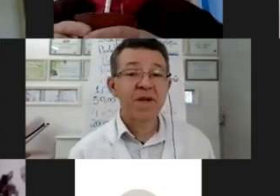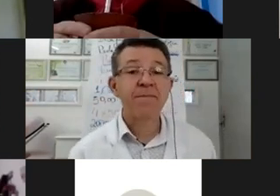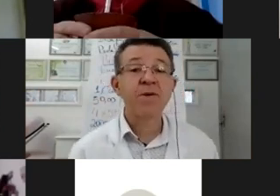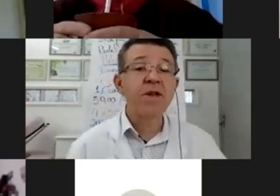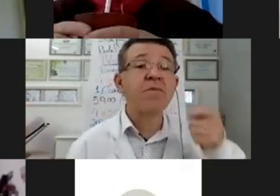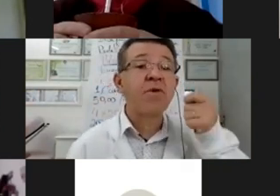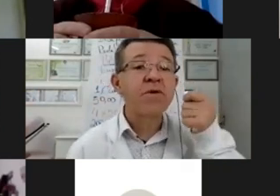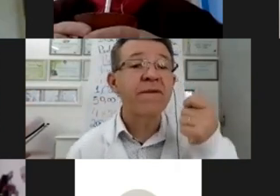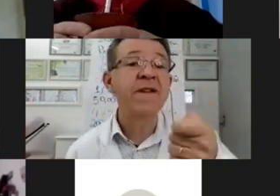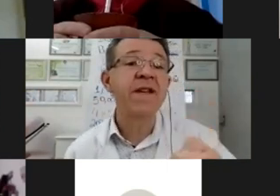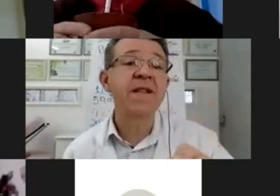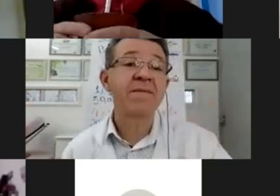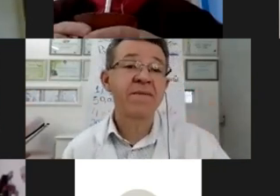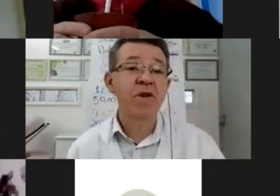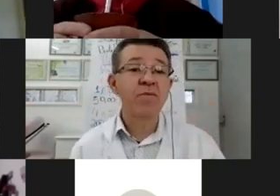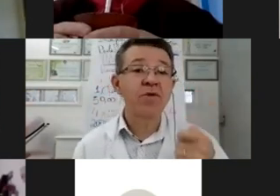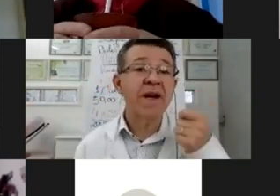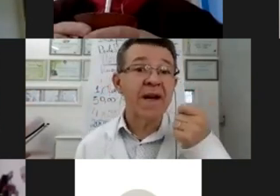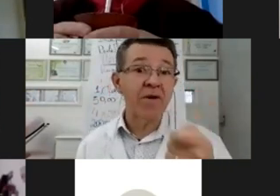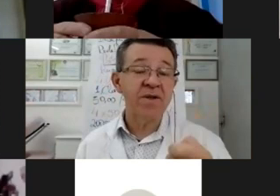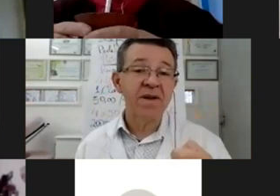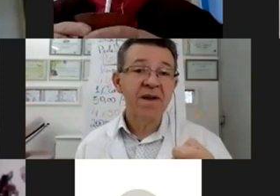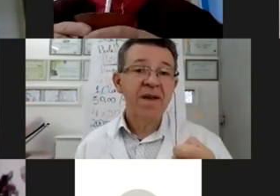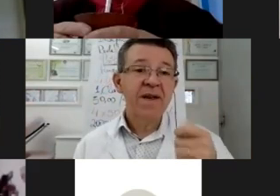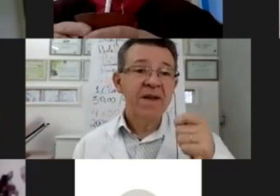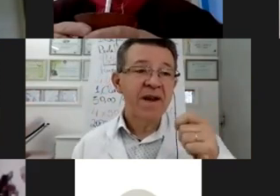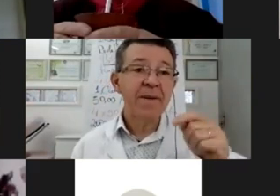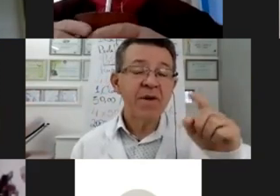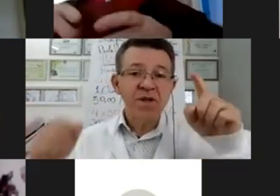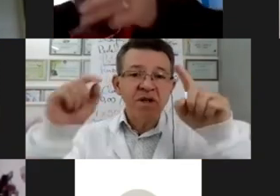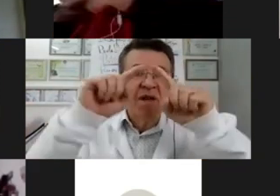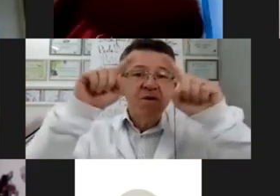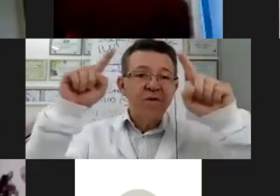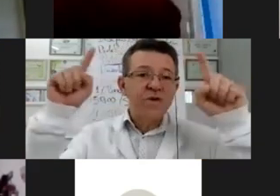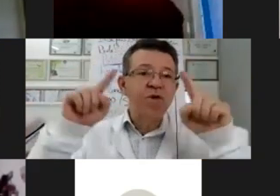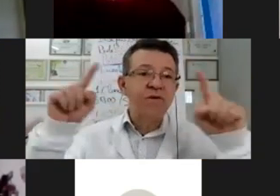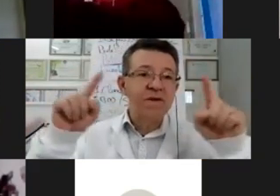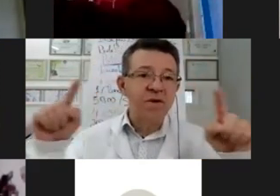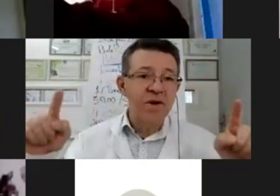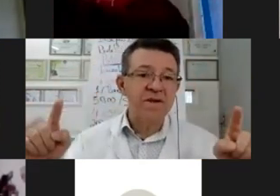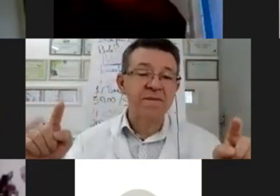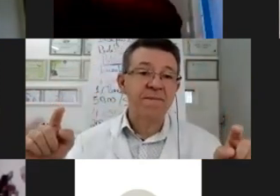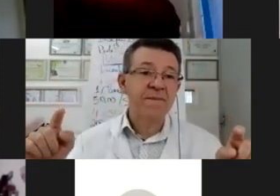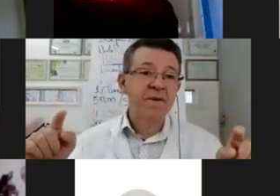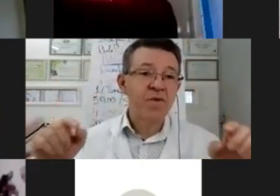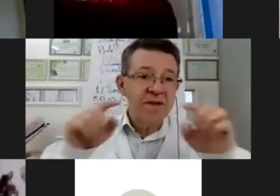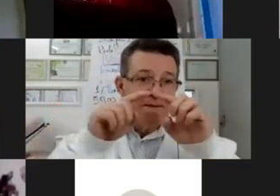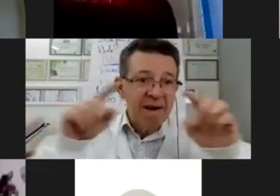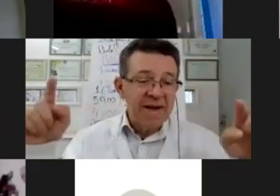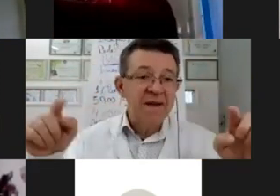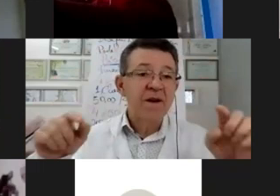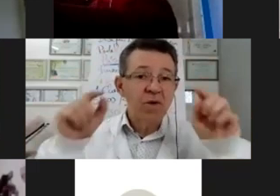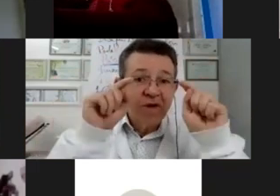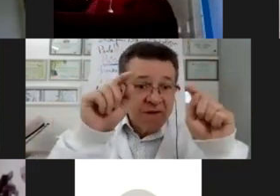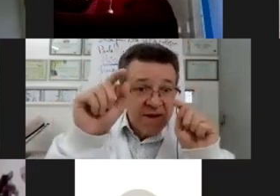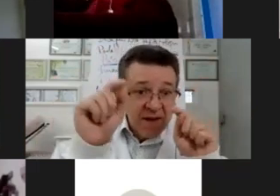Sabe por quê? Porque eu estou indo muito na ferida, estou indo muito na causa. Lembra quando a gente desconstruiu as dores, o